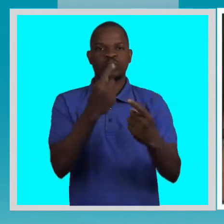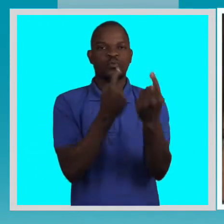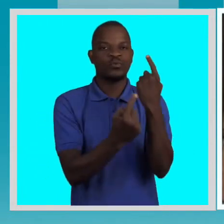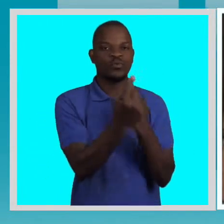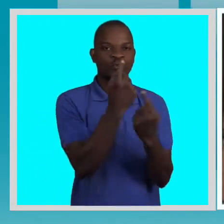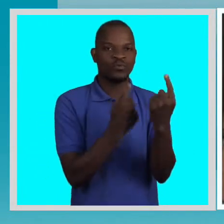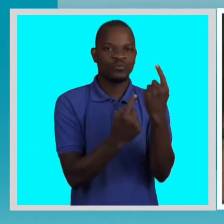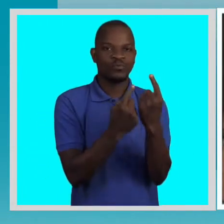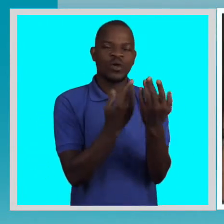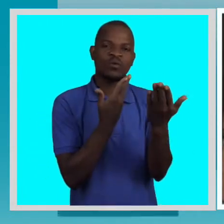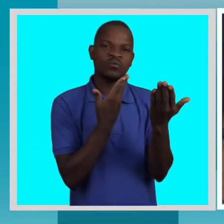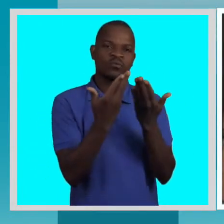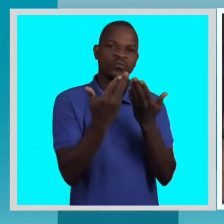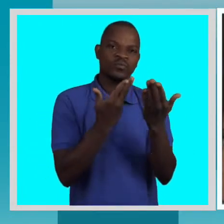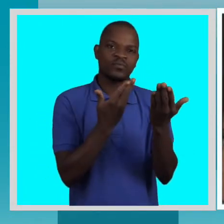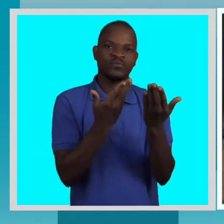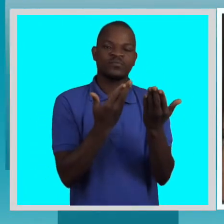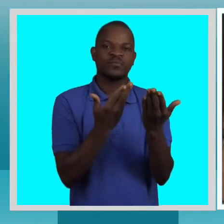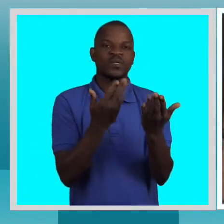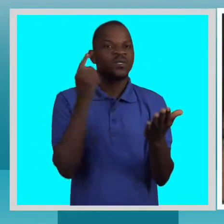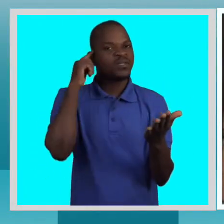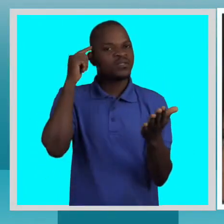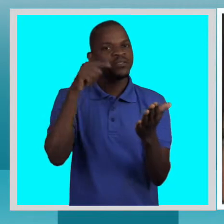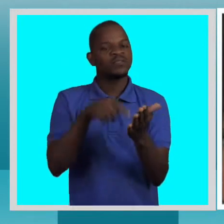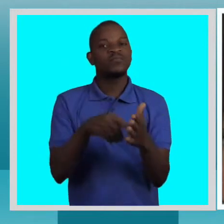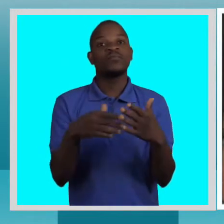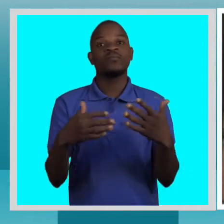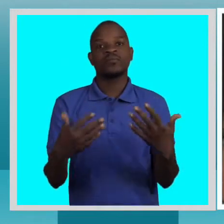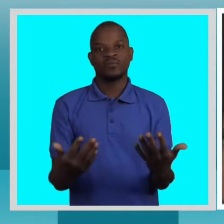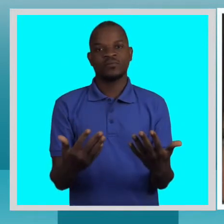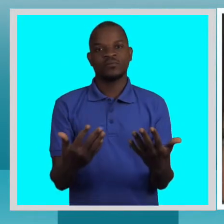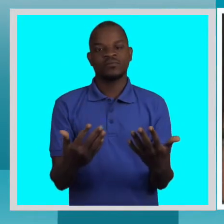Então, isso nos dá mais...